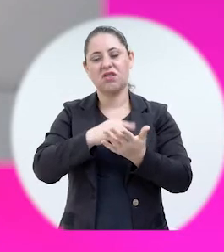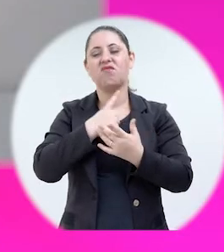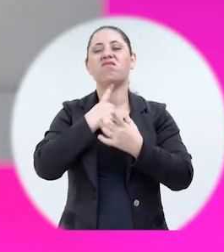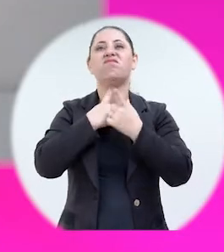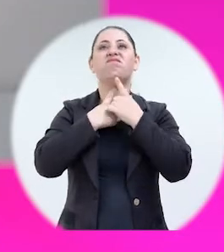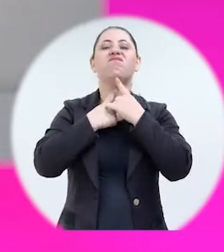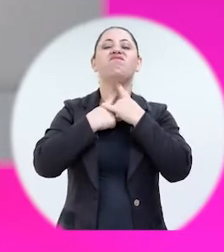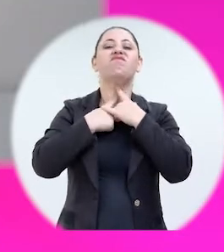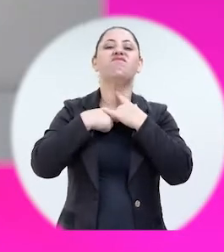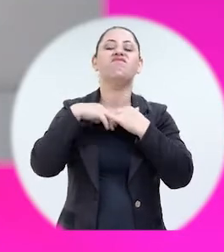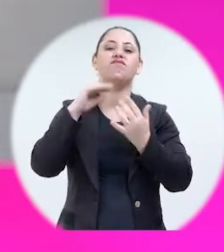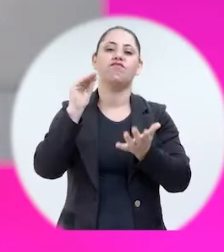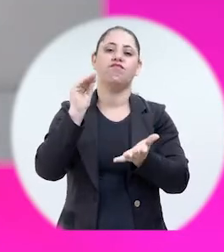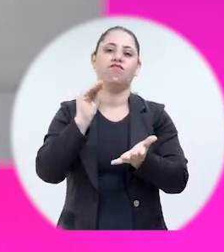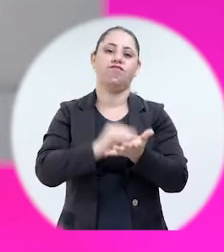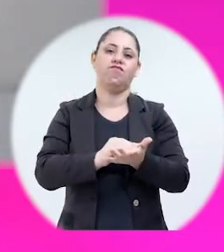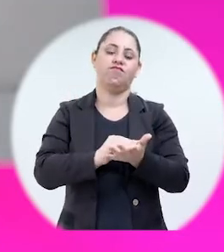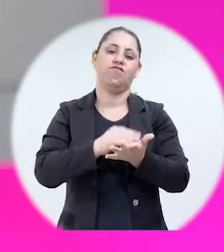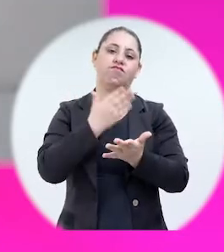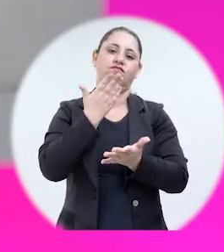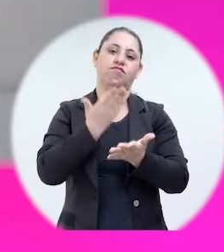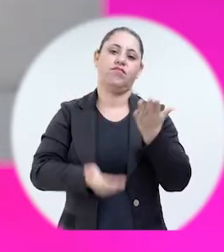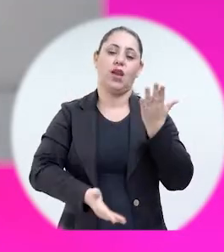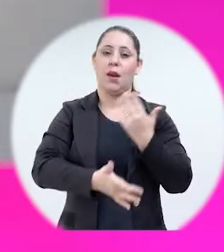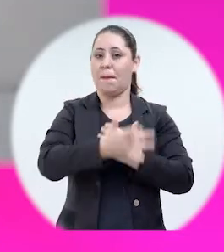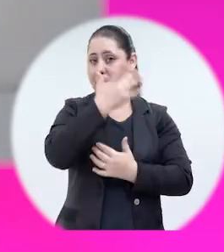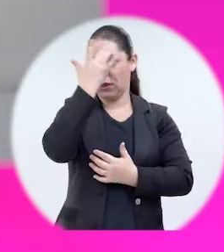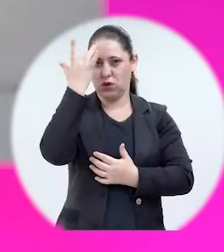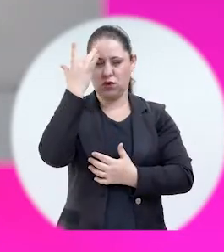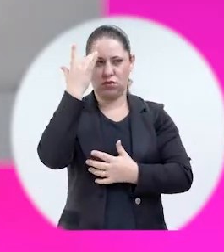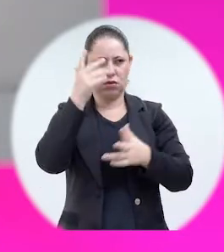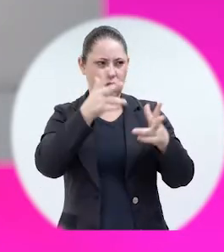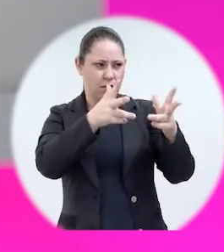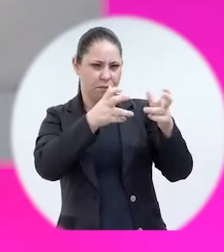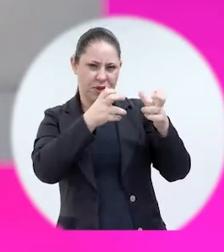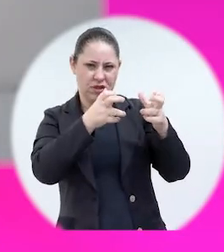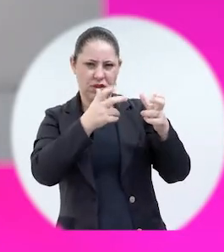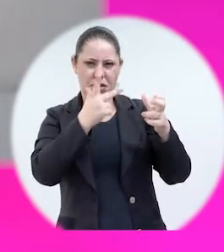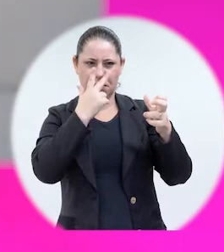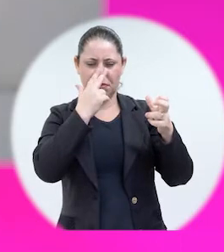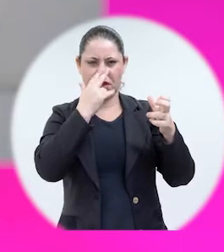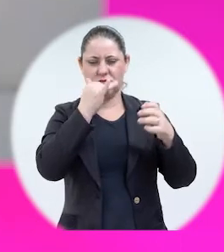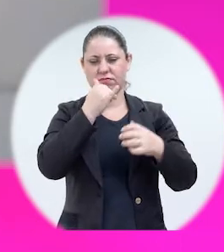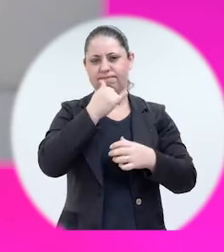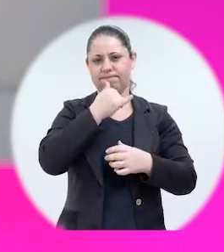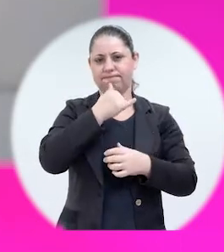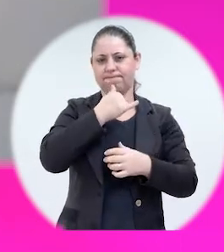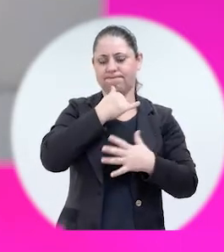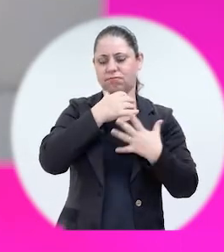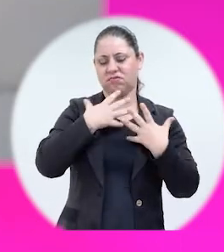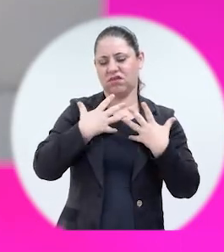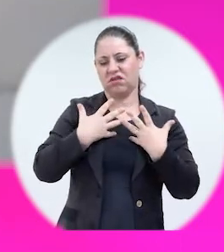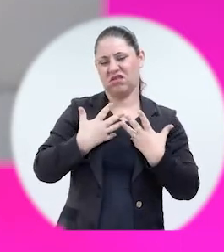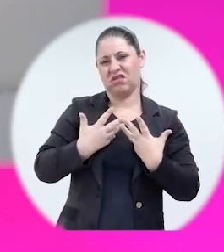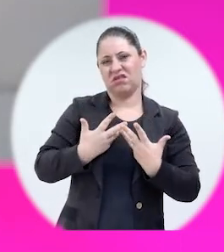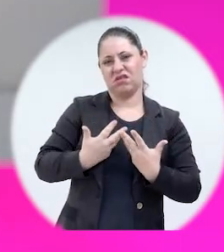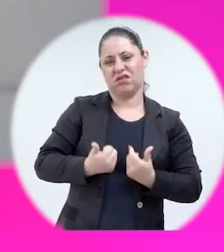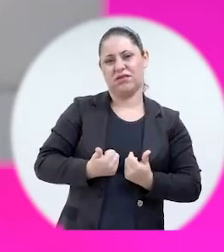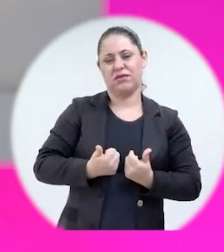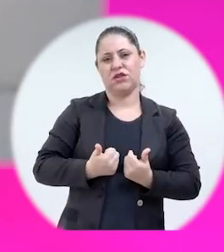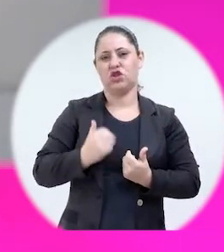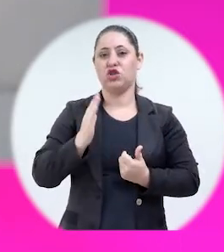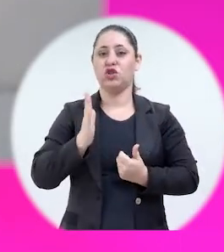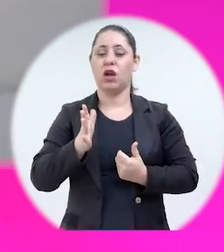essa vontade. Então, as pessoas começam também a perceber, ela vai ficando mais triste, mais